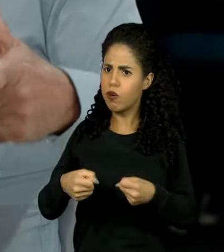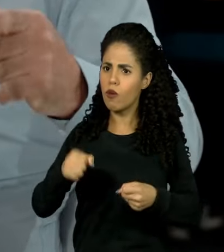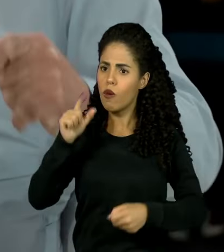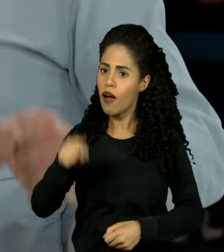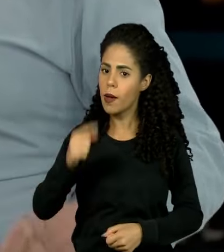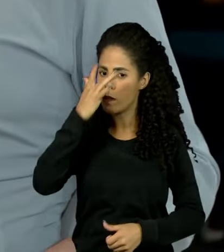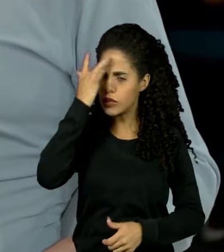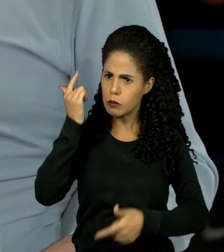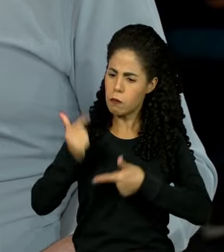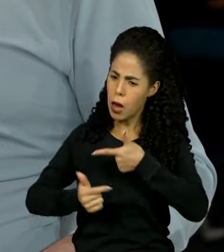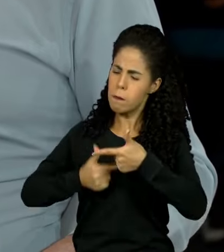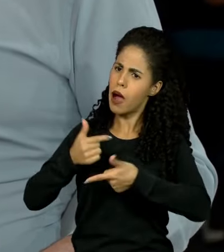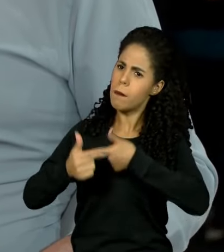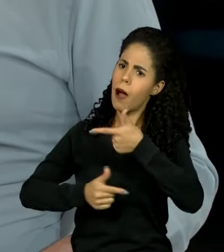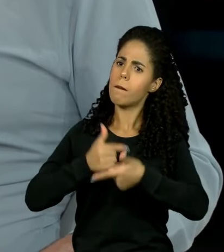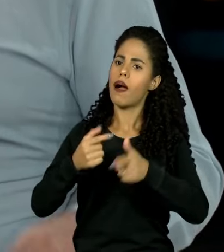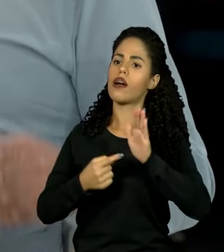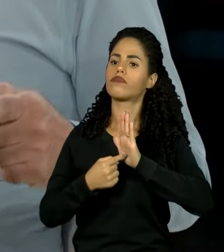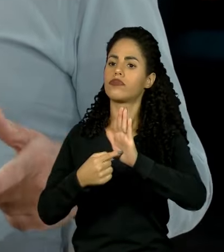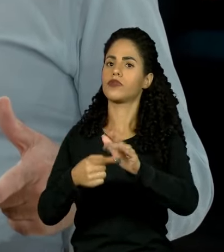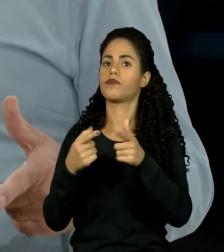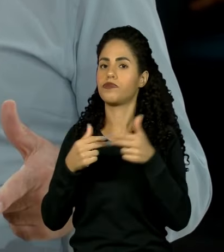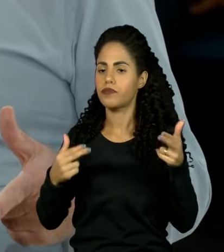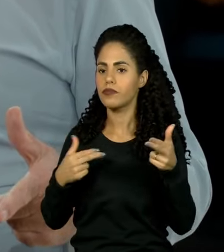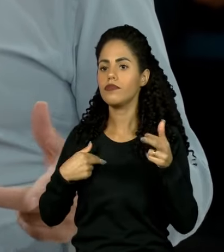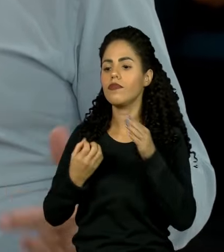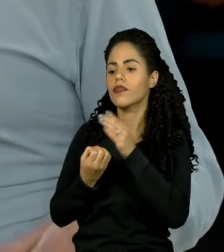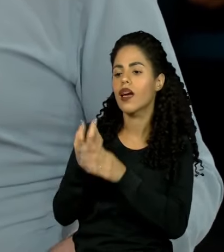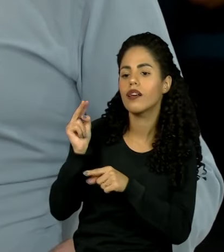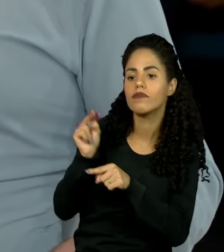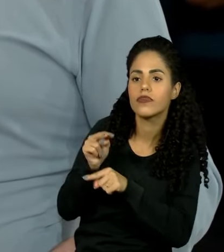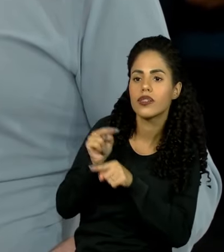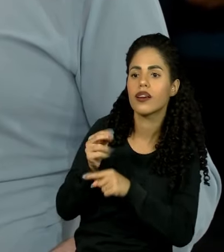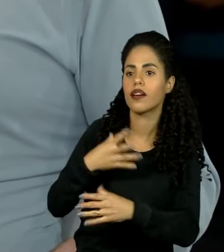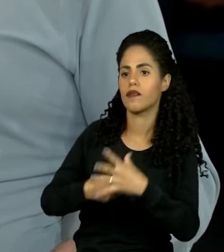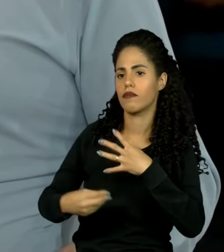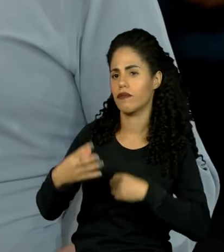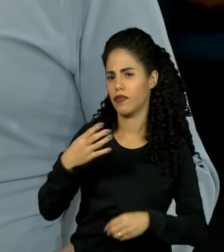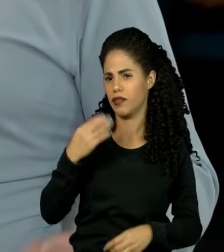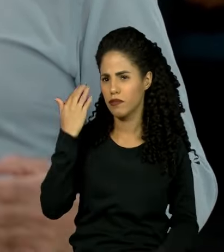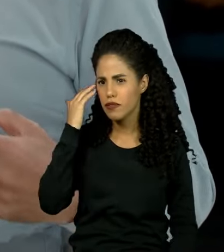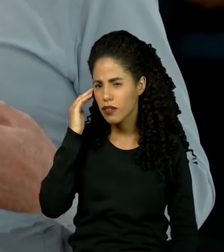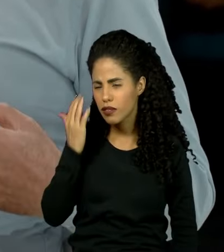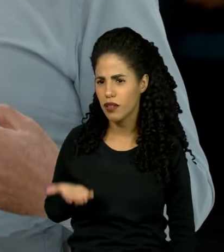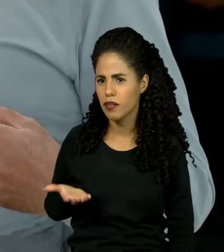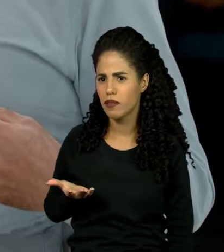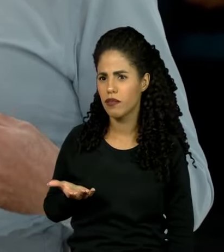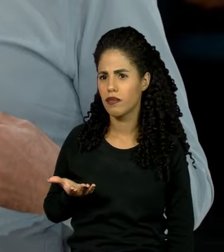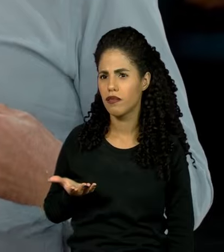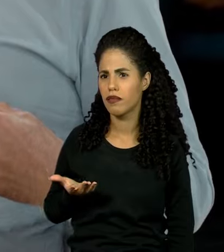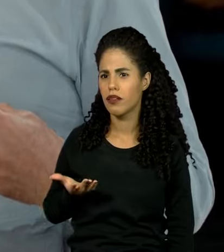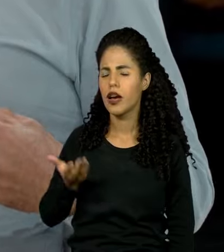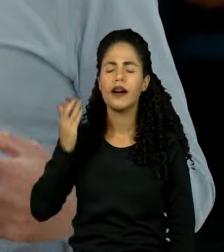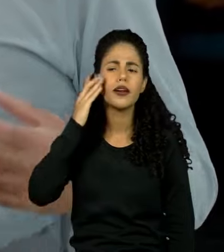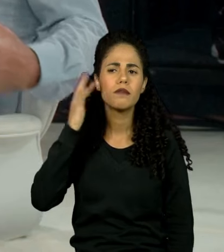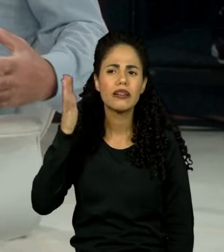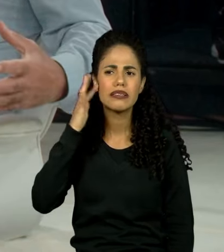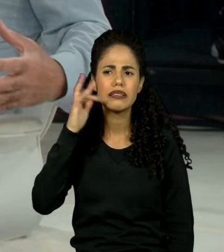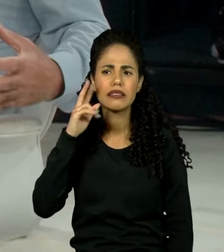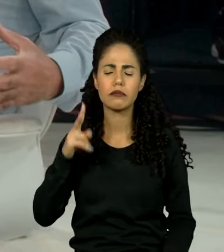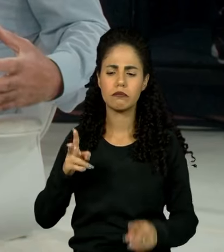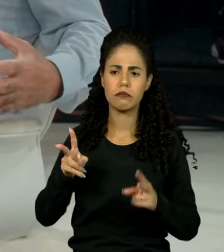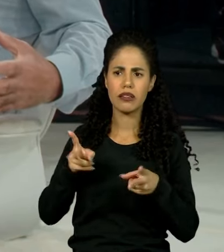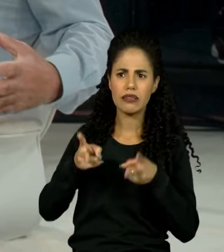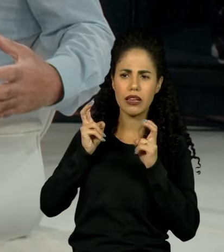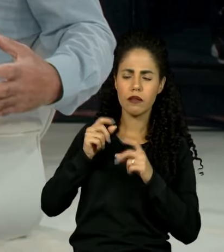dia para dar um exemplo dentro da sua casa para criar iar seus filhos sabe e e e e imagino quanto do quanto dói quando